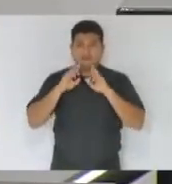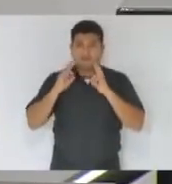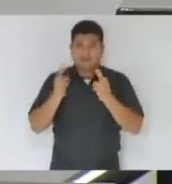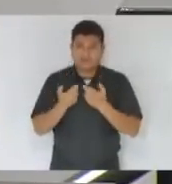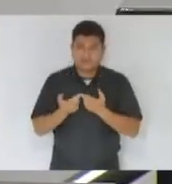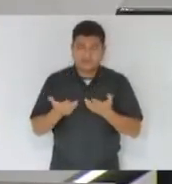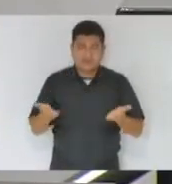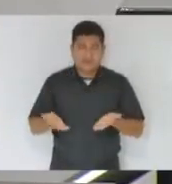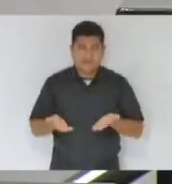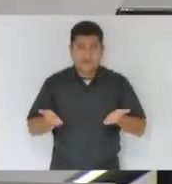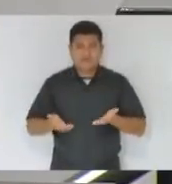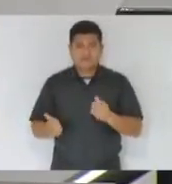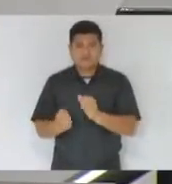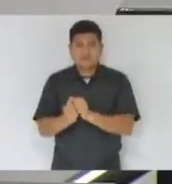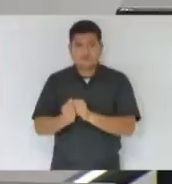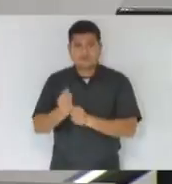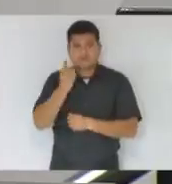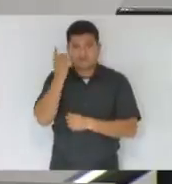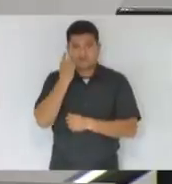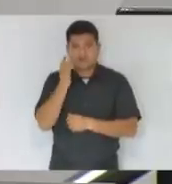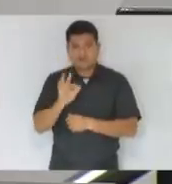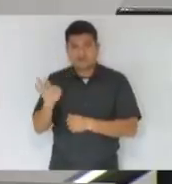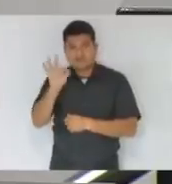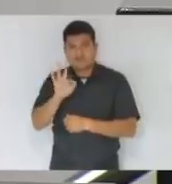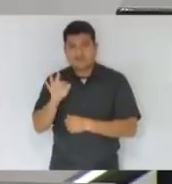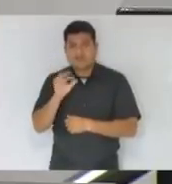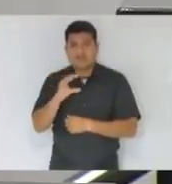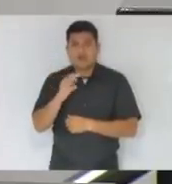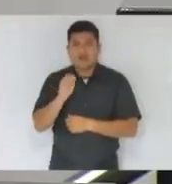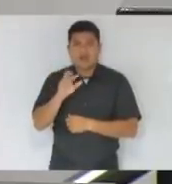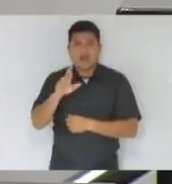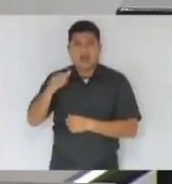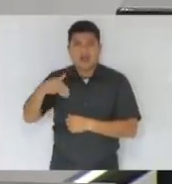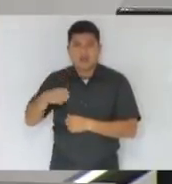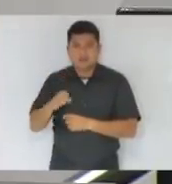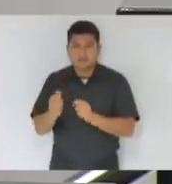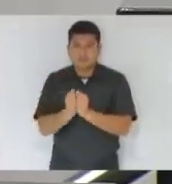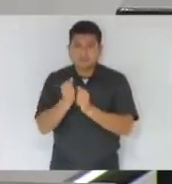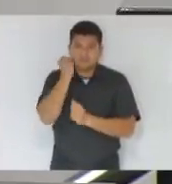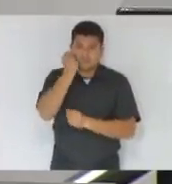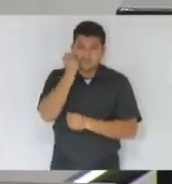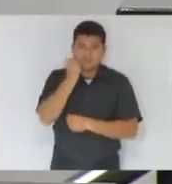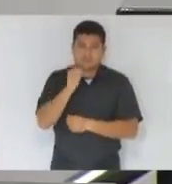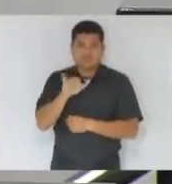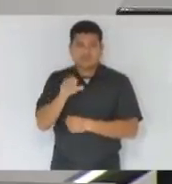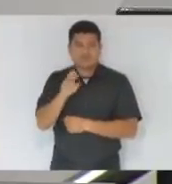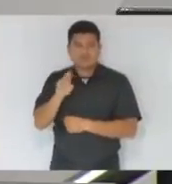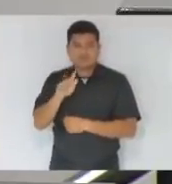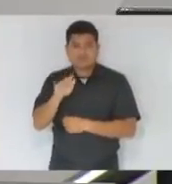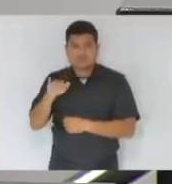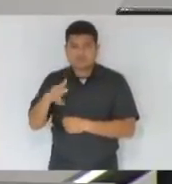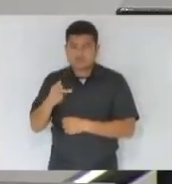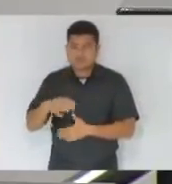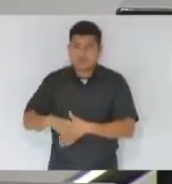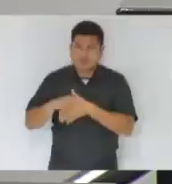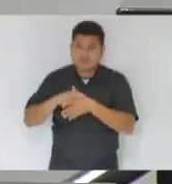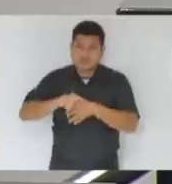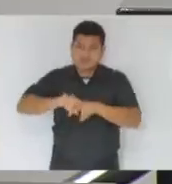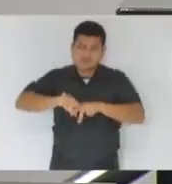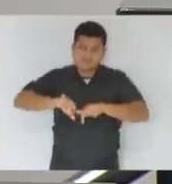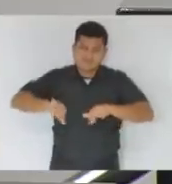a deputada federal Carmen Zanotto, senador Jorginho Melo, as lideranças locais, prefeitos, vereadores, para